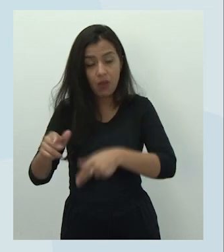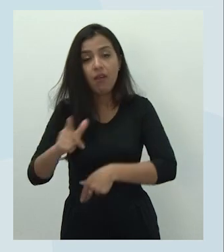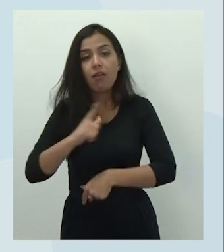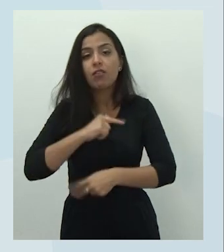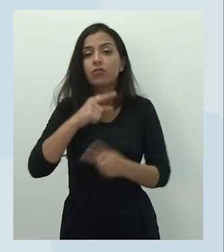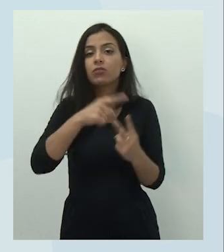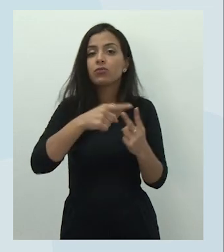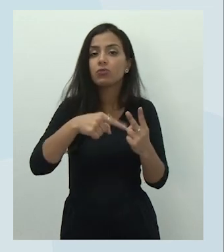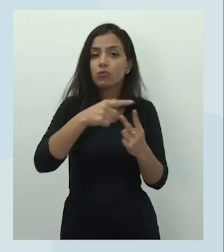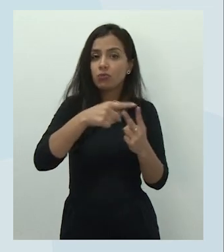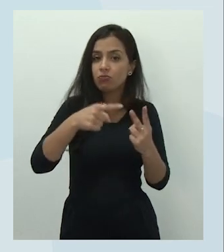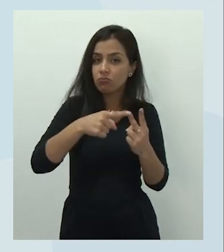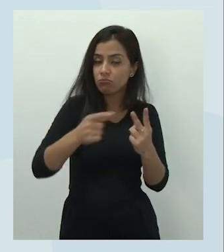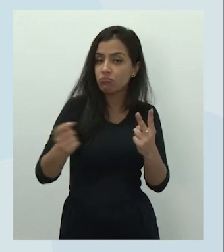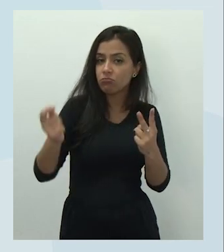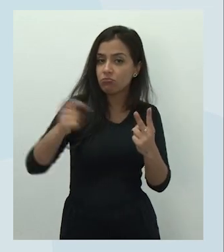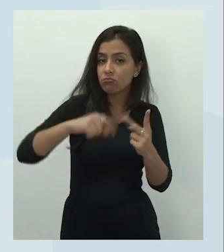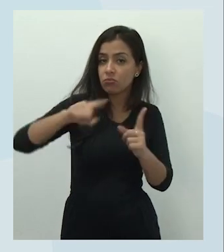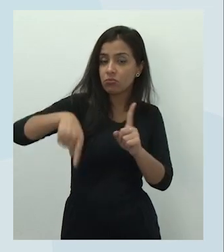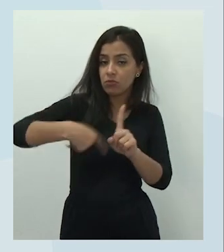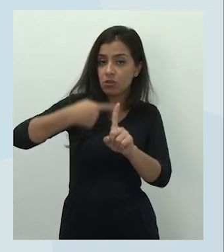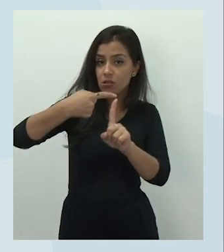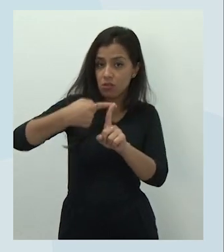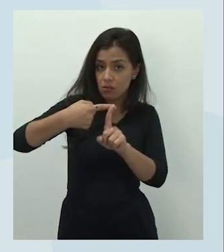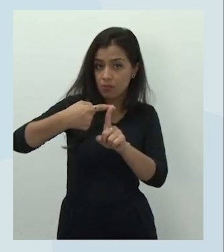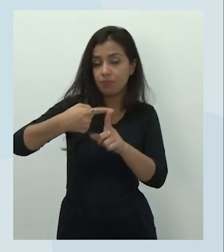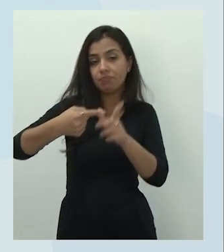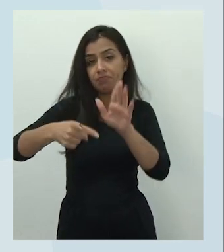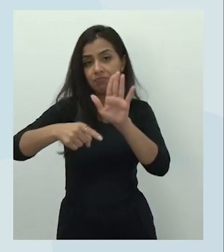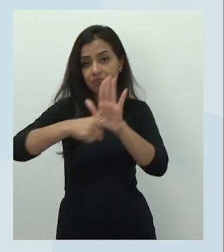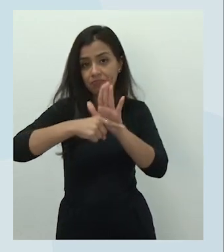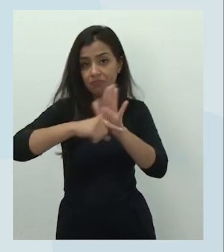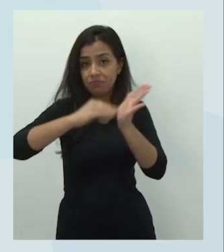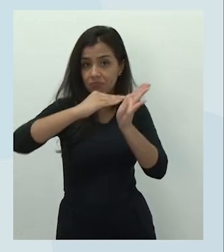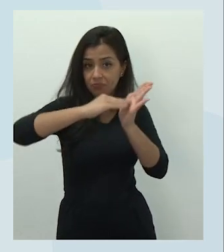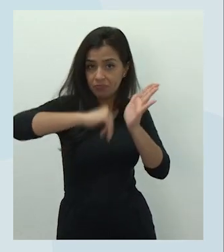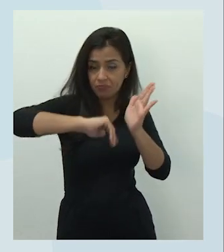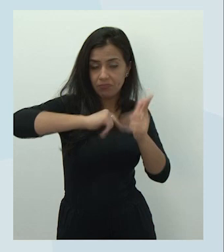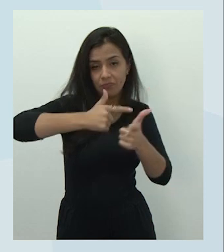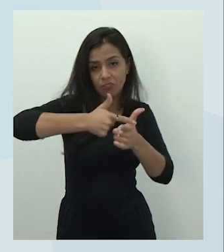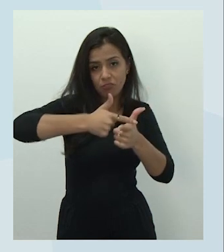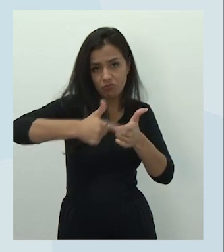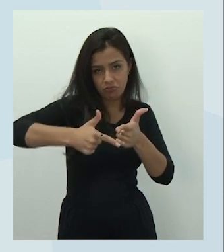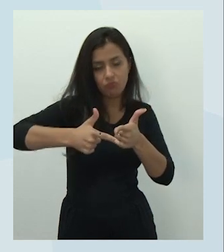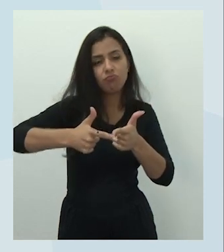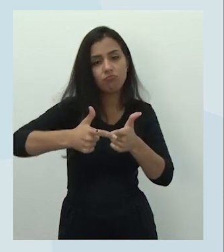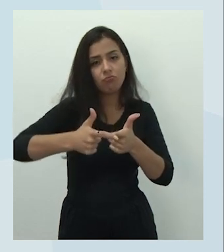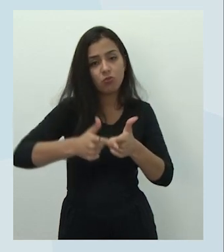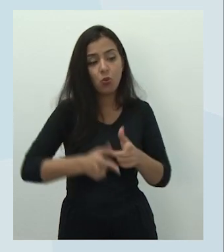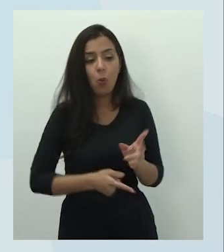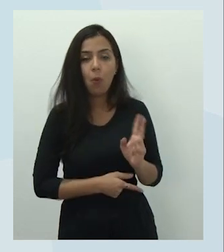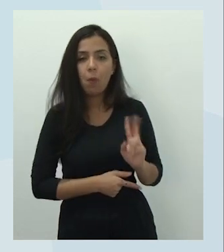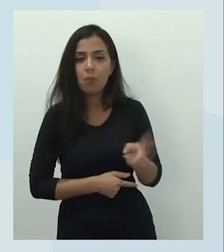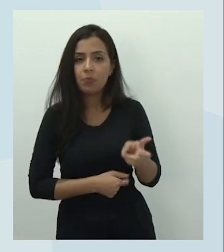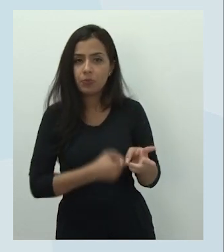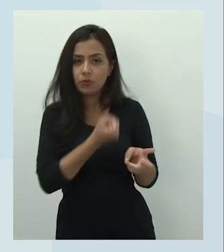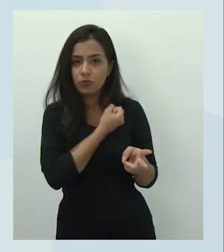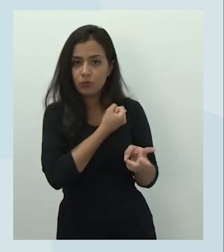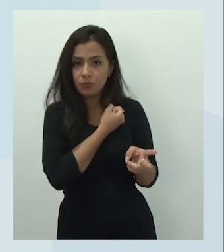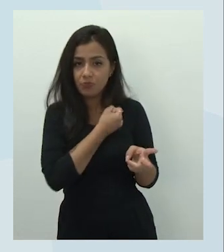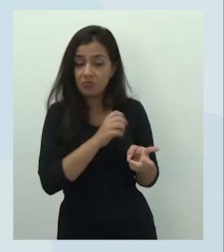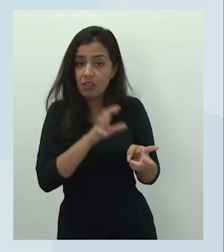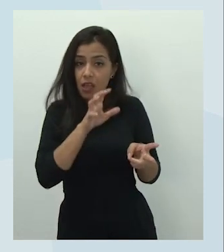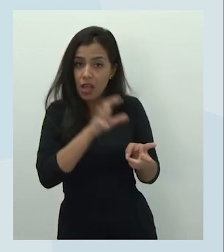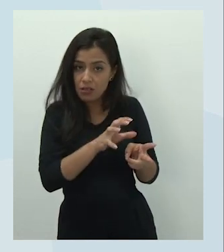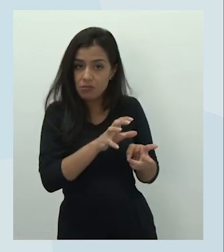membros permanece ao adicionar, subtrair, multiplicar ou dividir cada um desses membros por um mesmo número, para construir